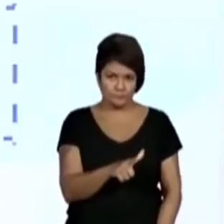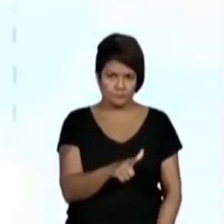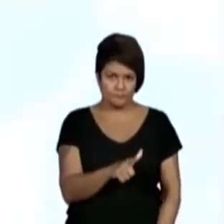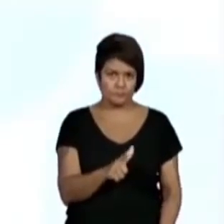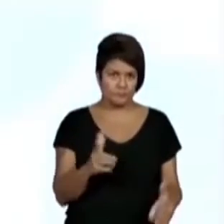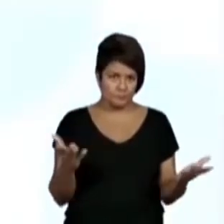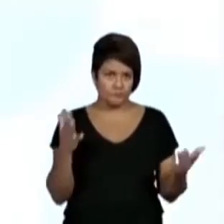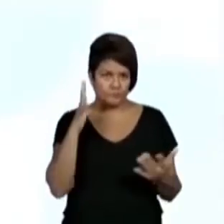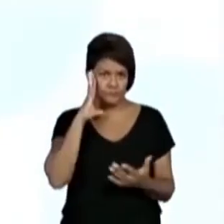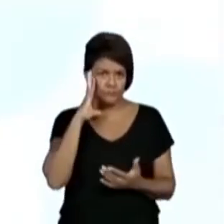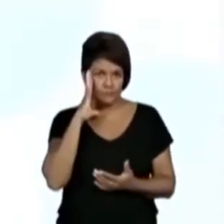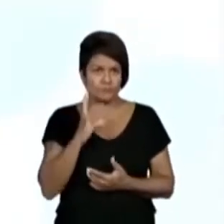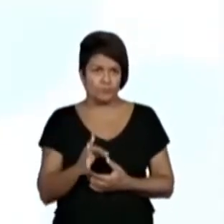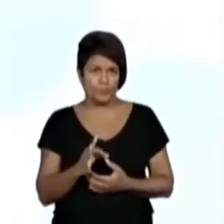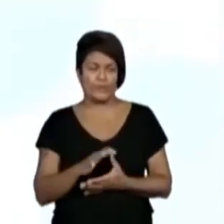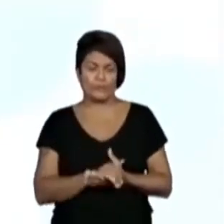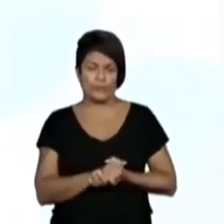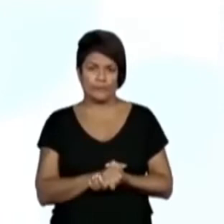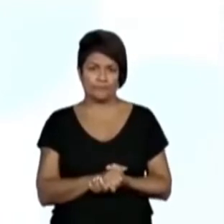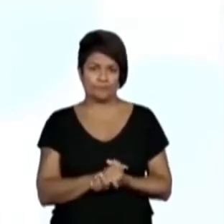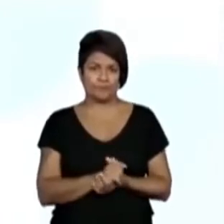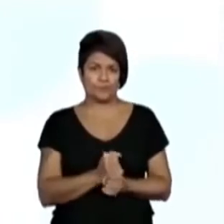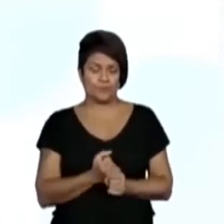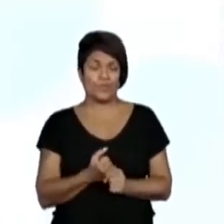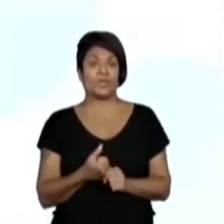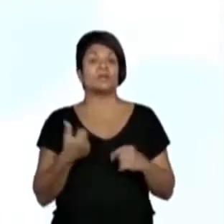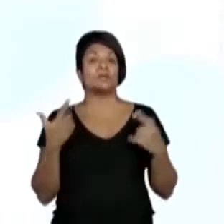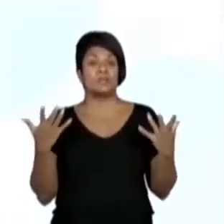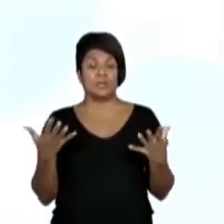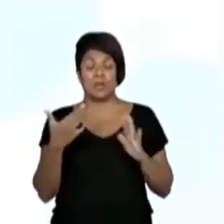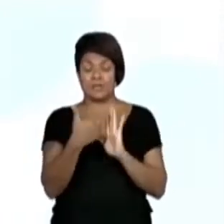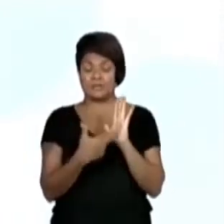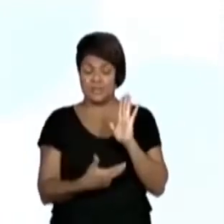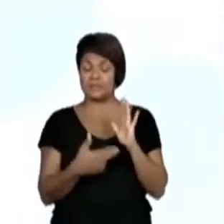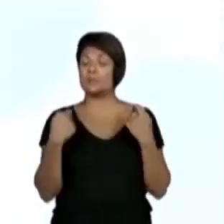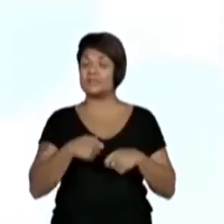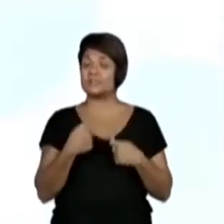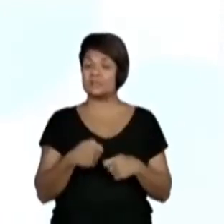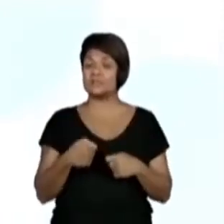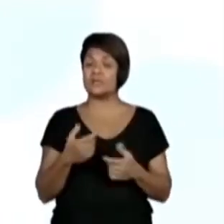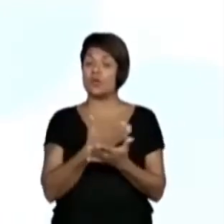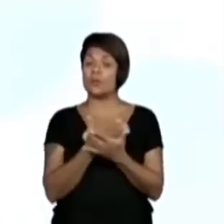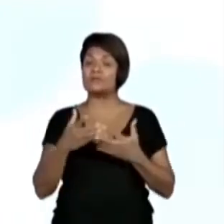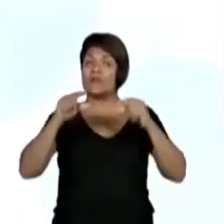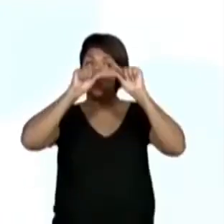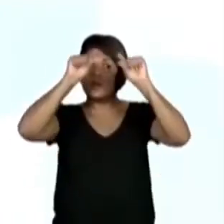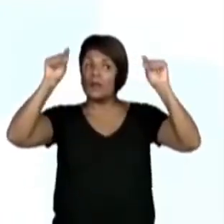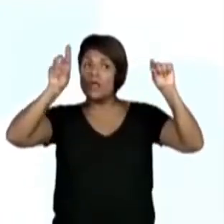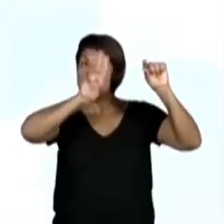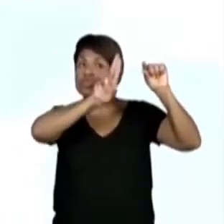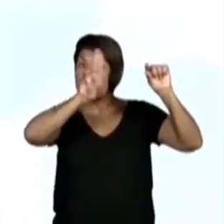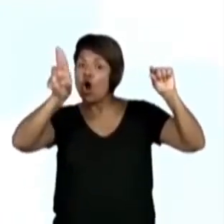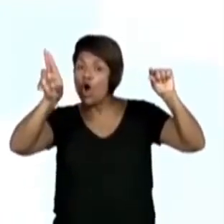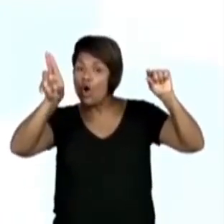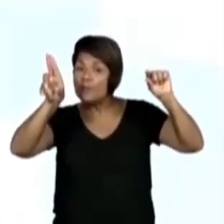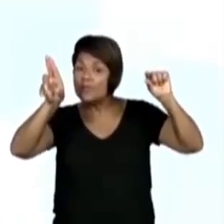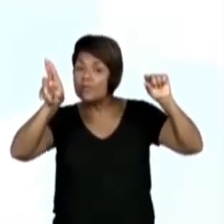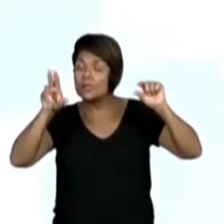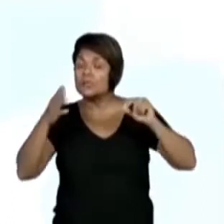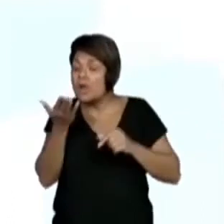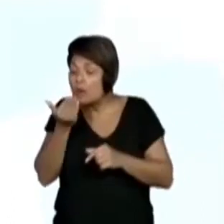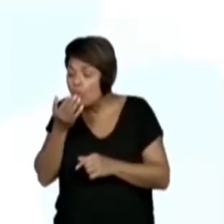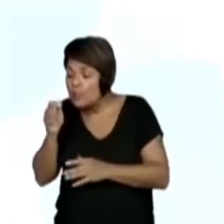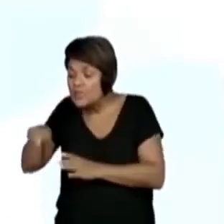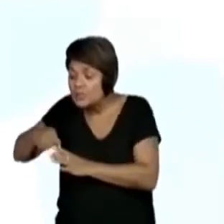então, entender que a nossa receita deve se iniciar pelo título, que vai indicar qual será o